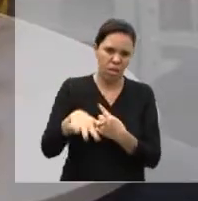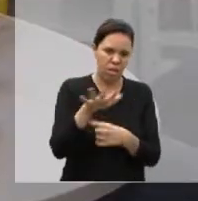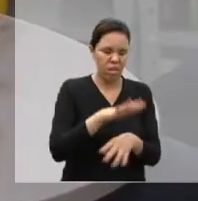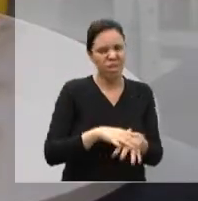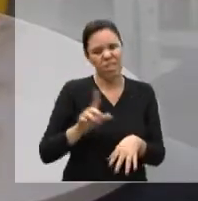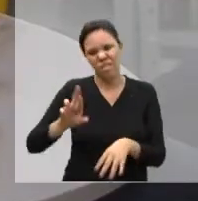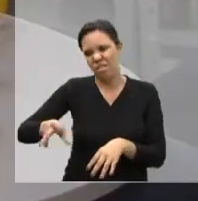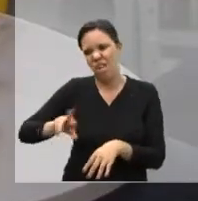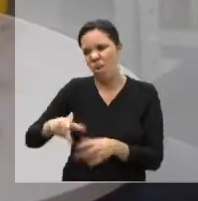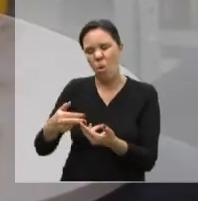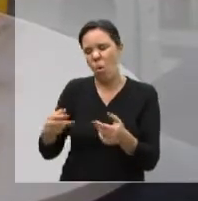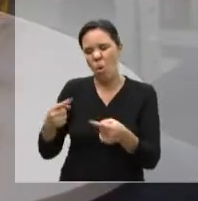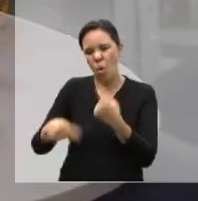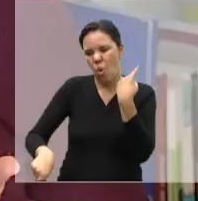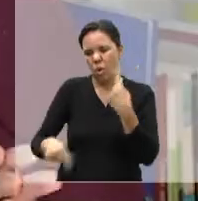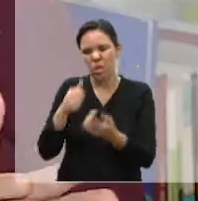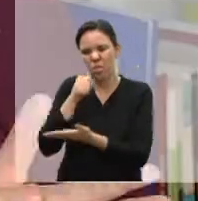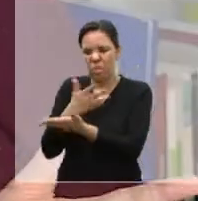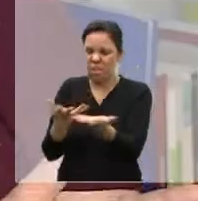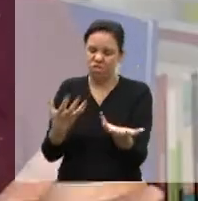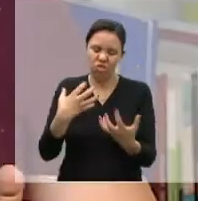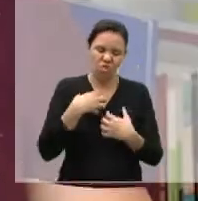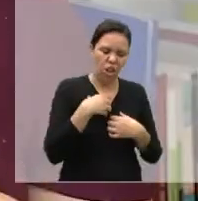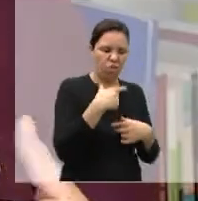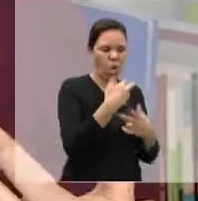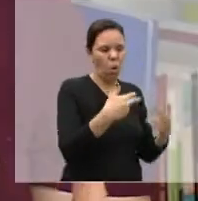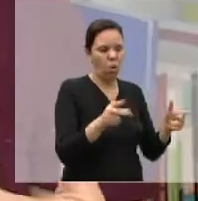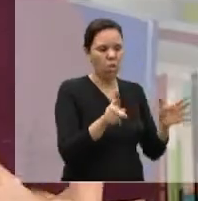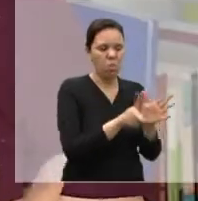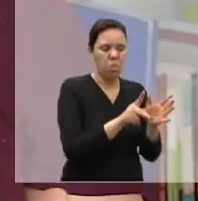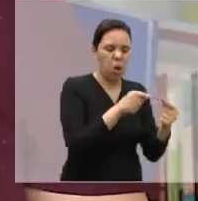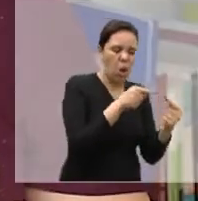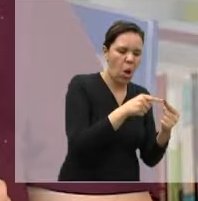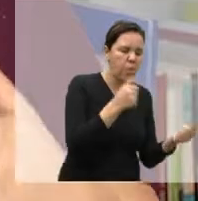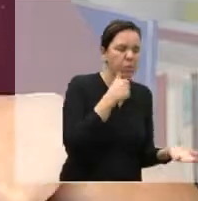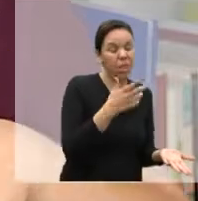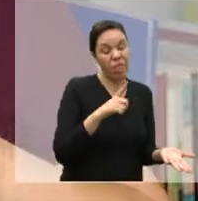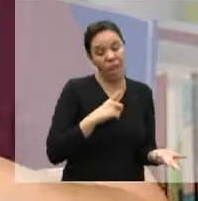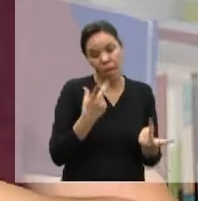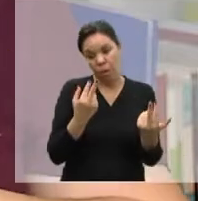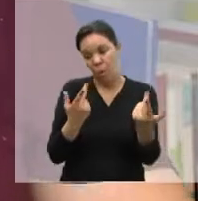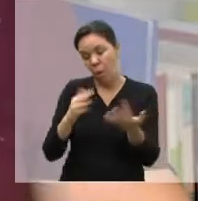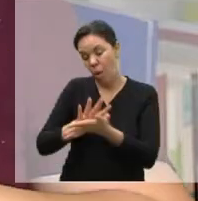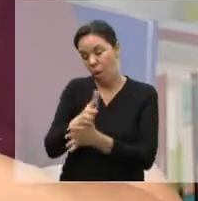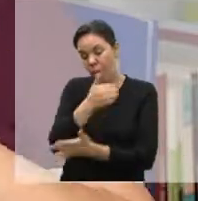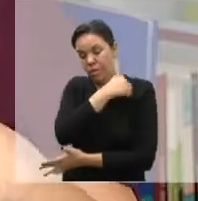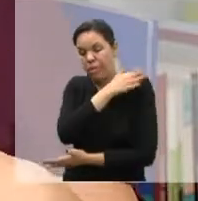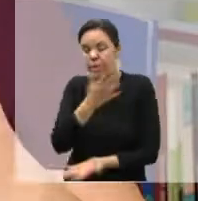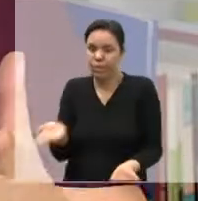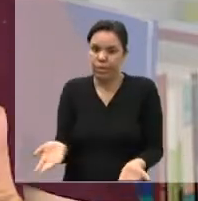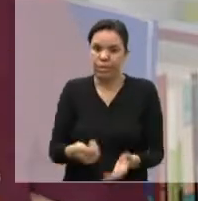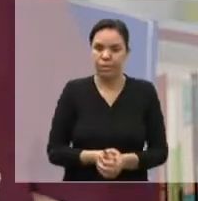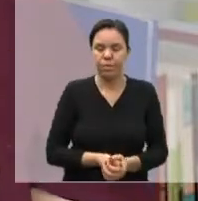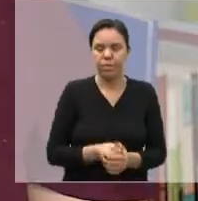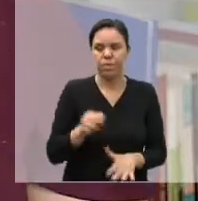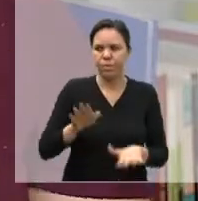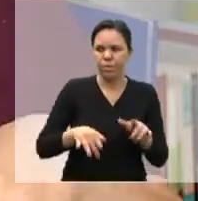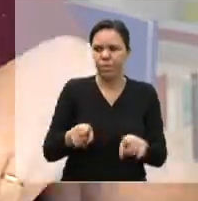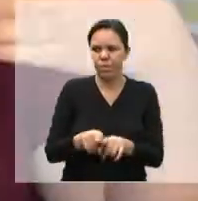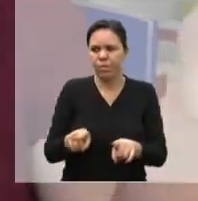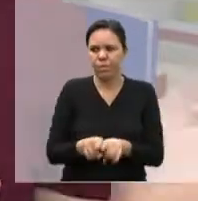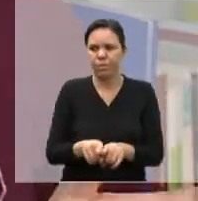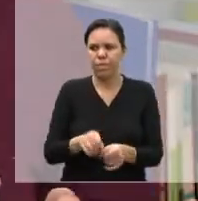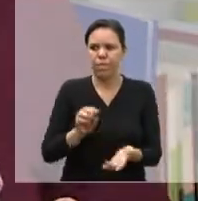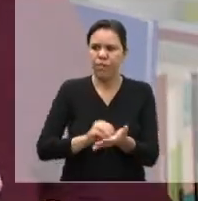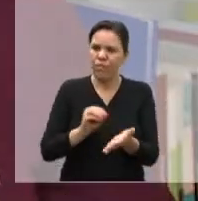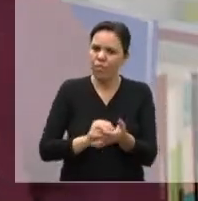Tem esse preconceito até nisso. Tem esse preconceito, infelizmente. E muitas vezes também é a falta de incentivo, porque os meninos são muito incentivados a